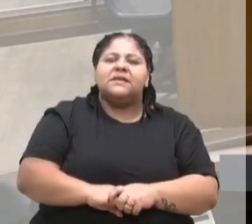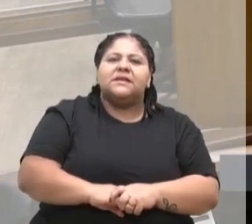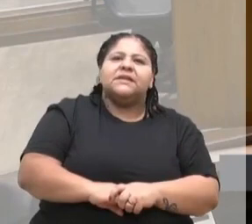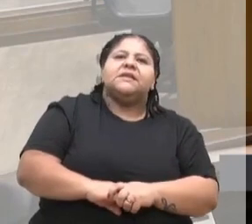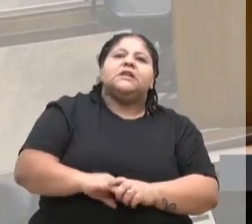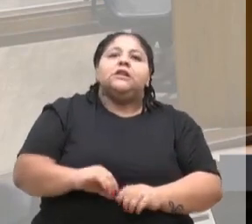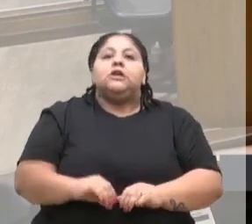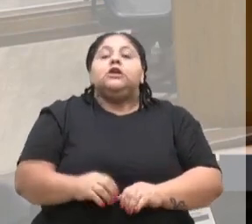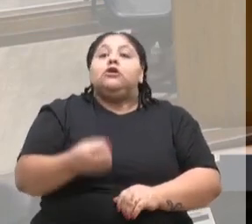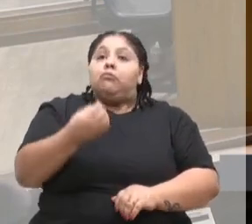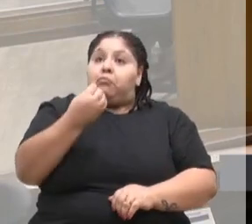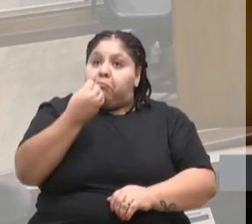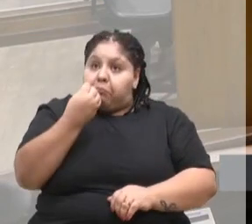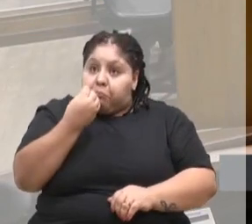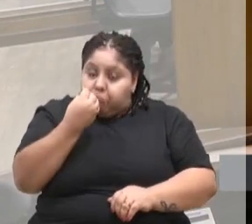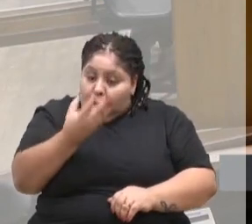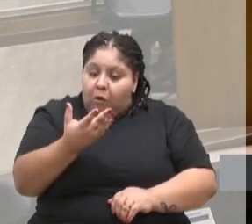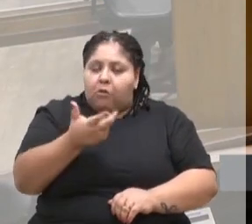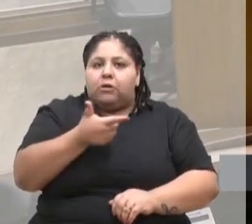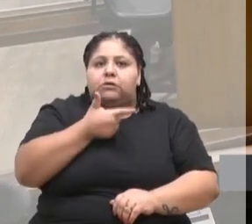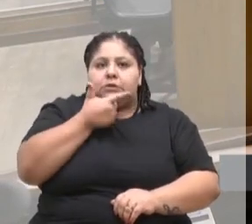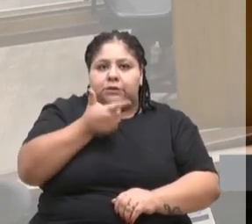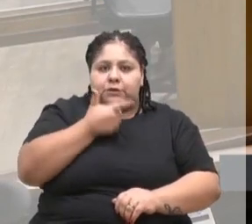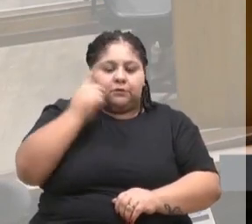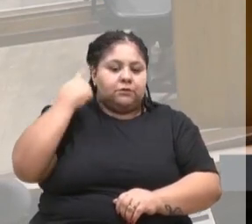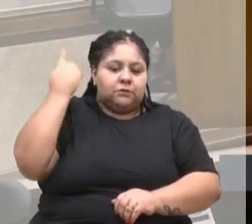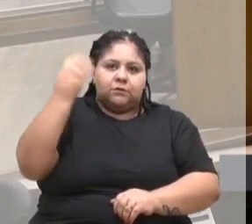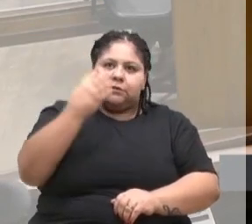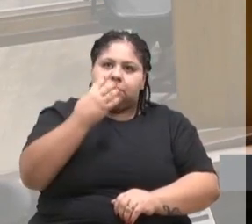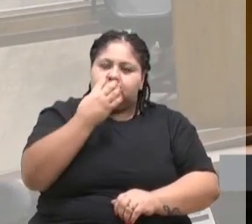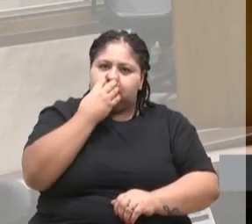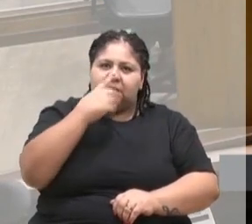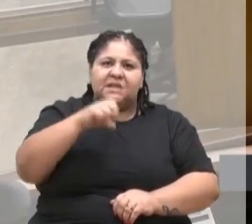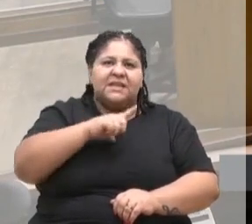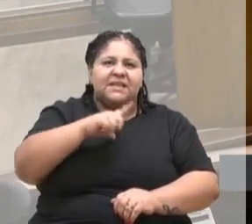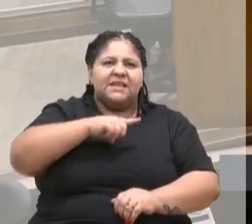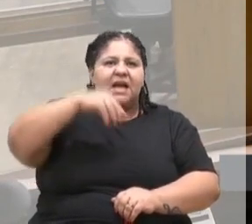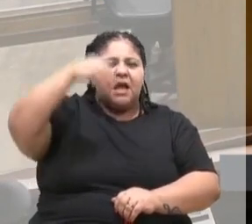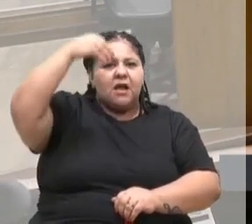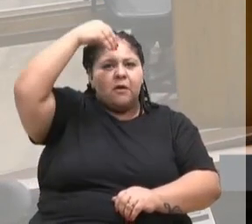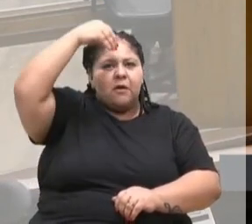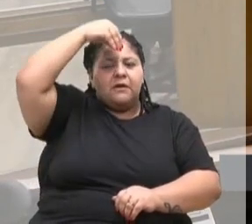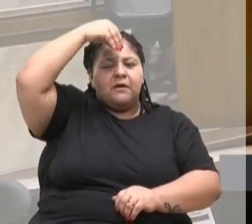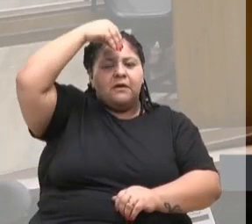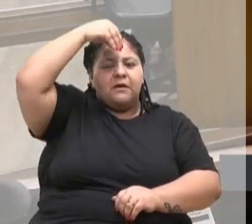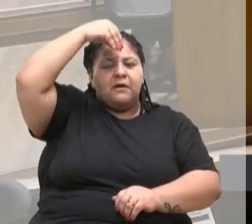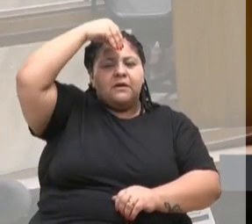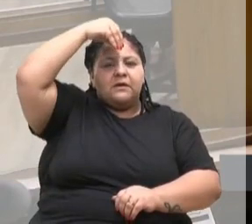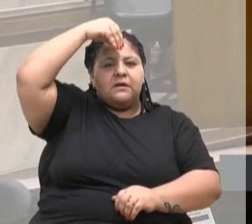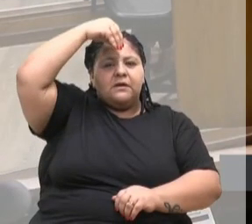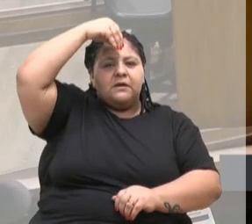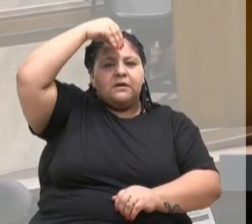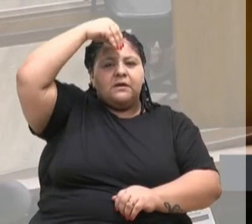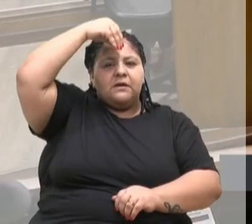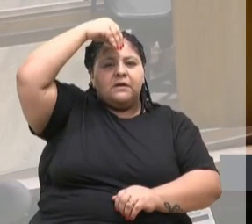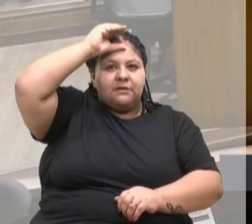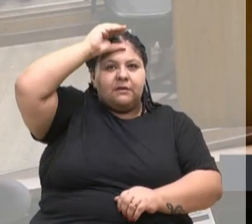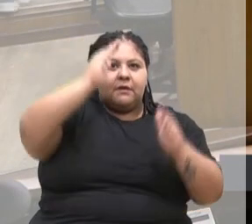colocações, vereador Camires. Eu tenho uma tia que mora na Terceira Légua, irmã do meu pai, Casirag,